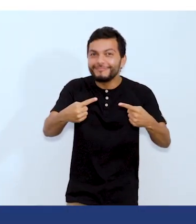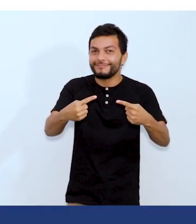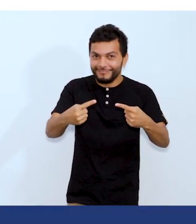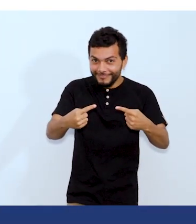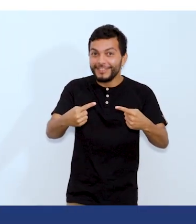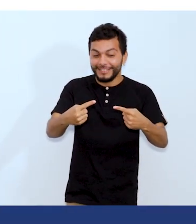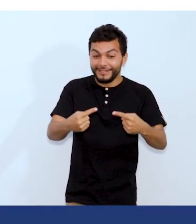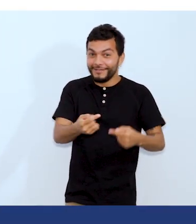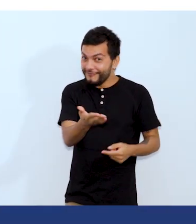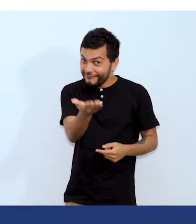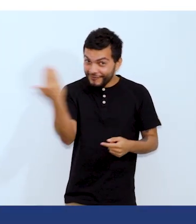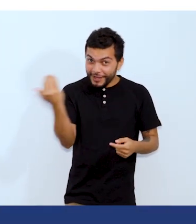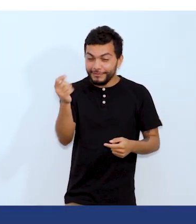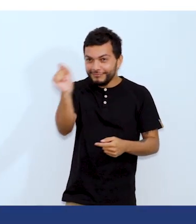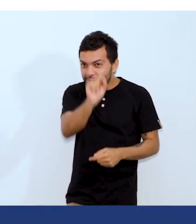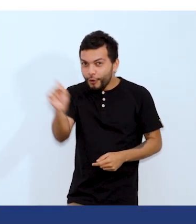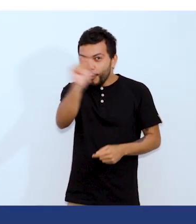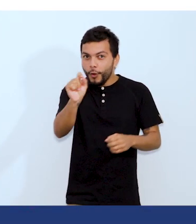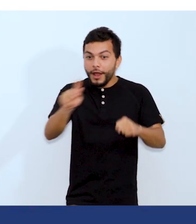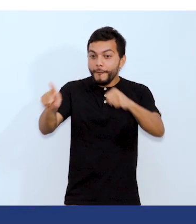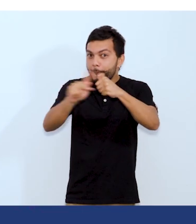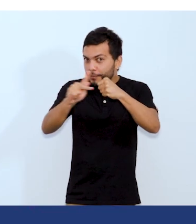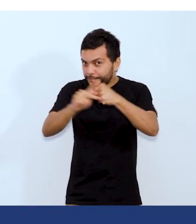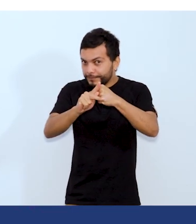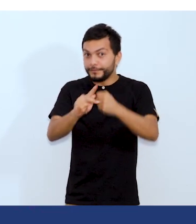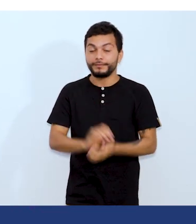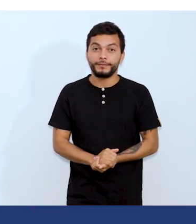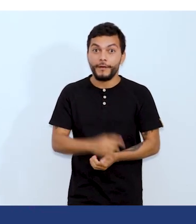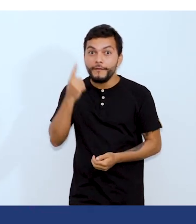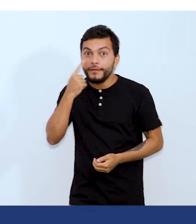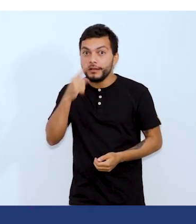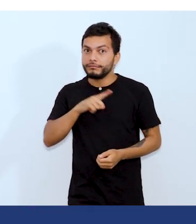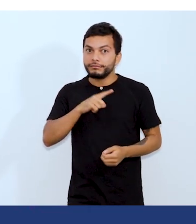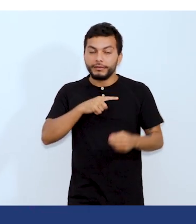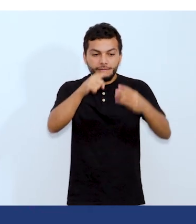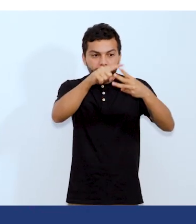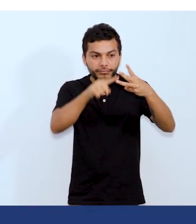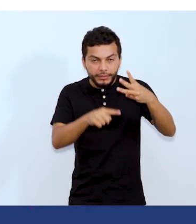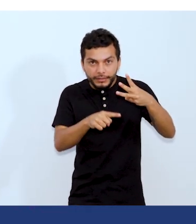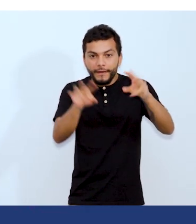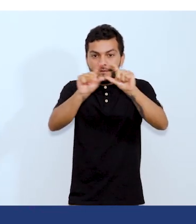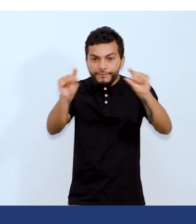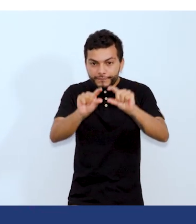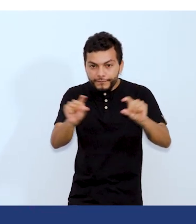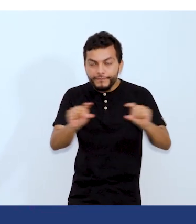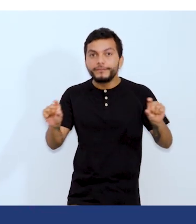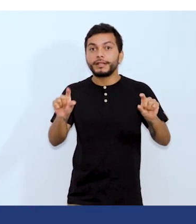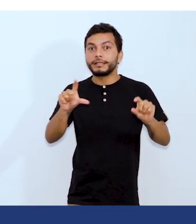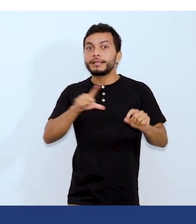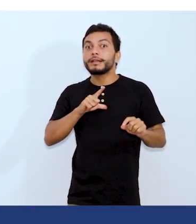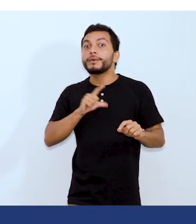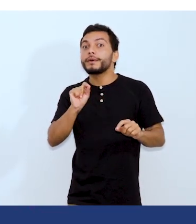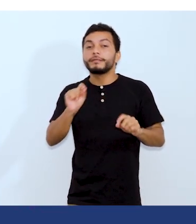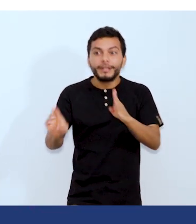Desafio! Vamos circular os pronomes. Nós temos aí essas 3 orações. Vamos identificar onde